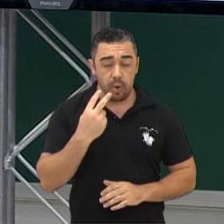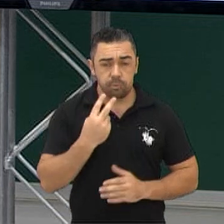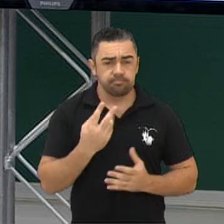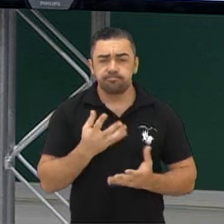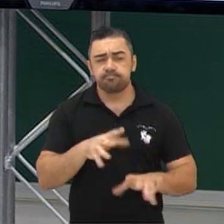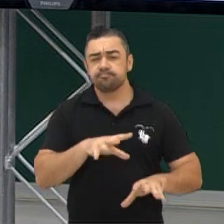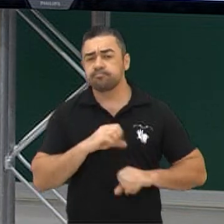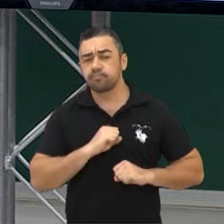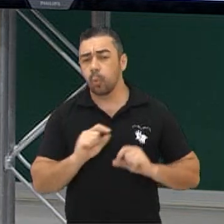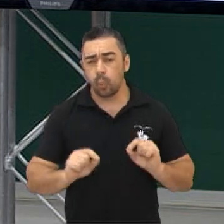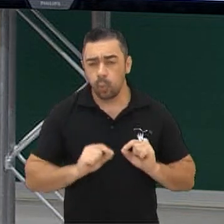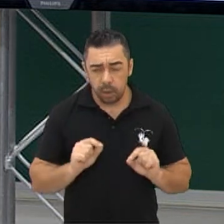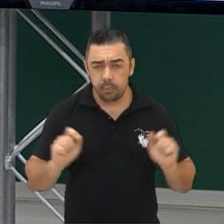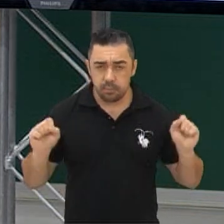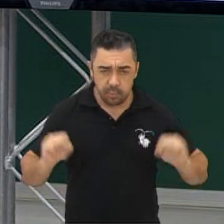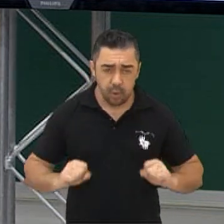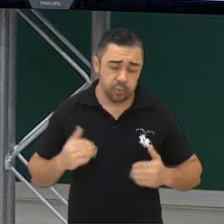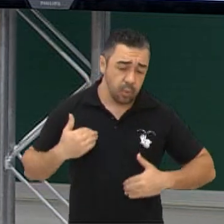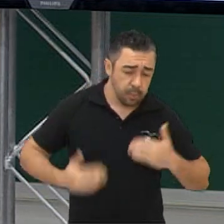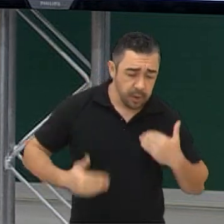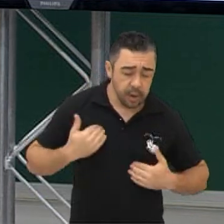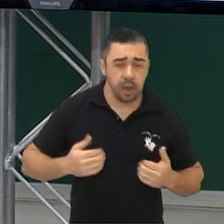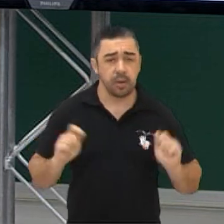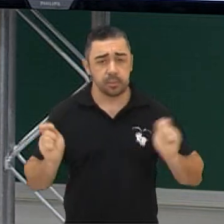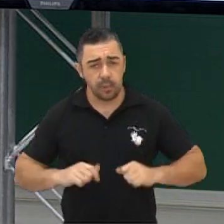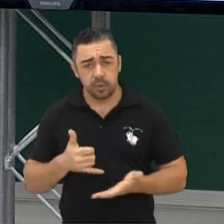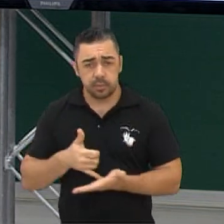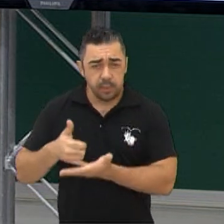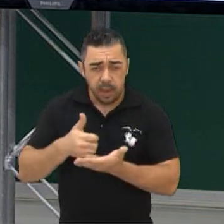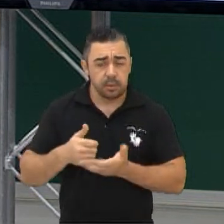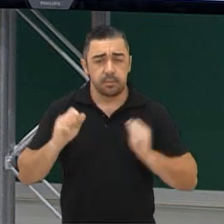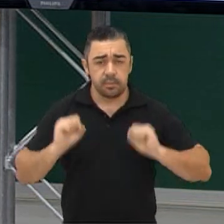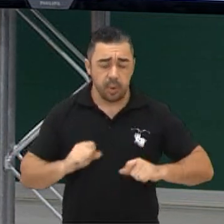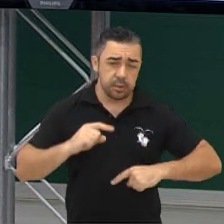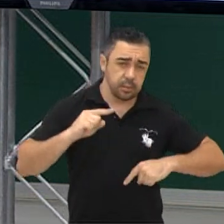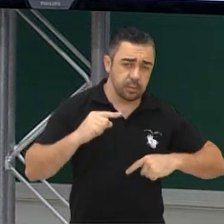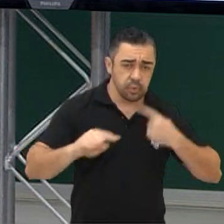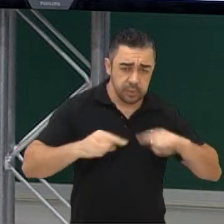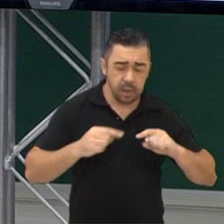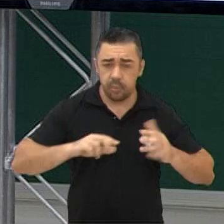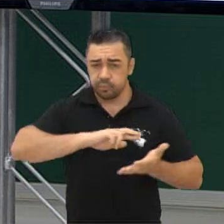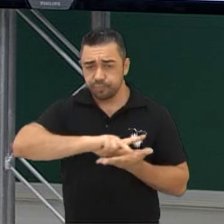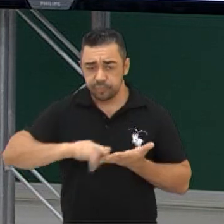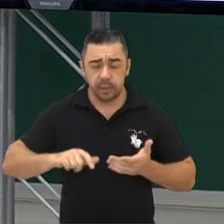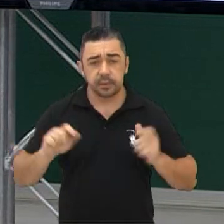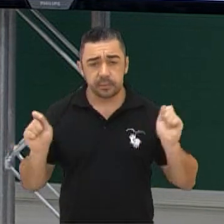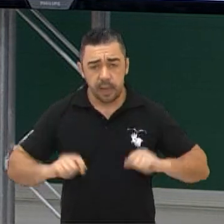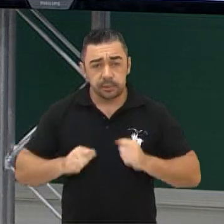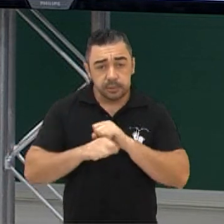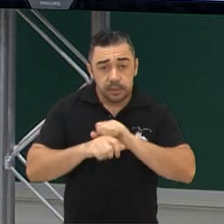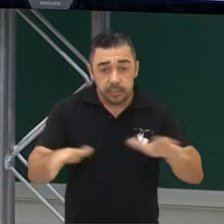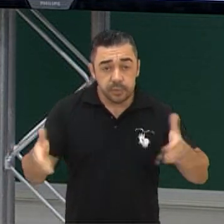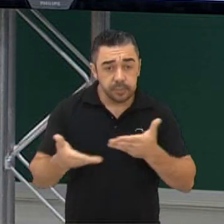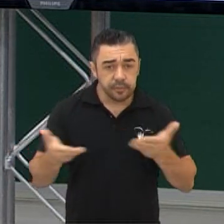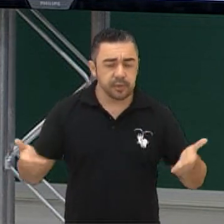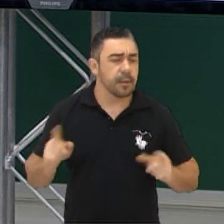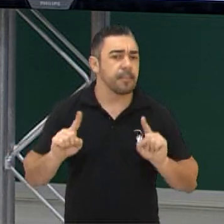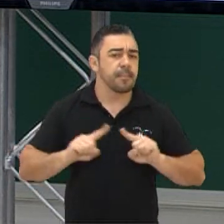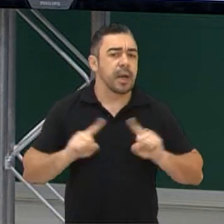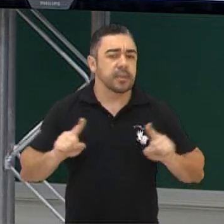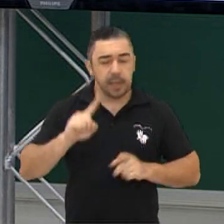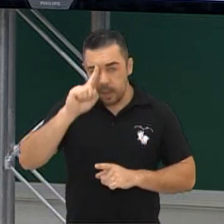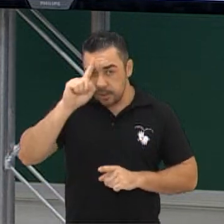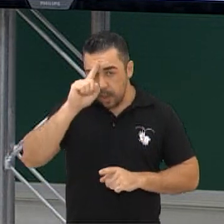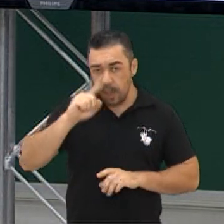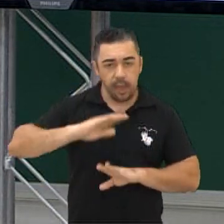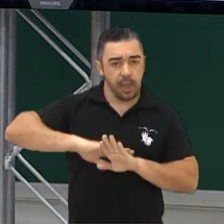meio dessa mensagem pode ser o quê? Pode ser corporal, pode ser plástico, pode ser musical. Então nós temos essa mensagem que é transmitida. Agora, a ideia, ela não depende